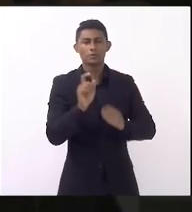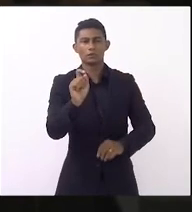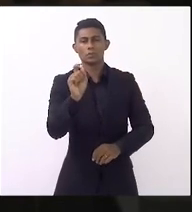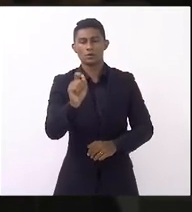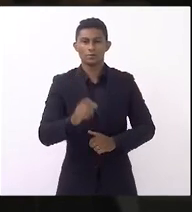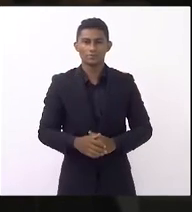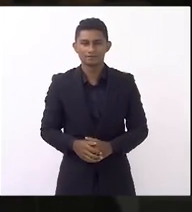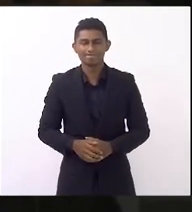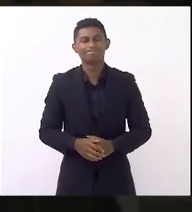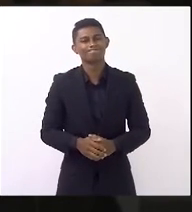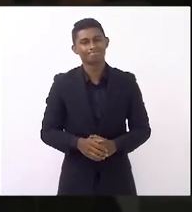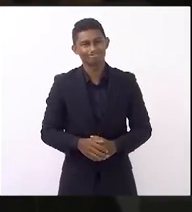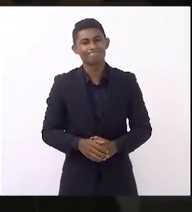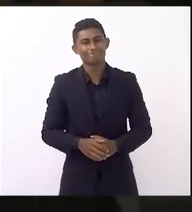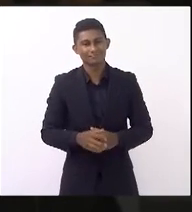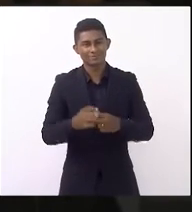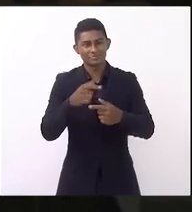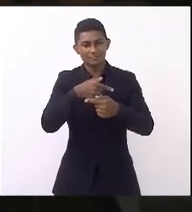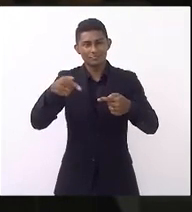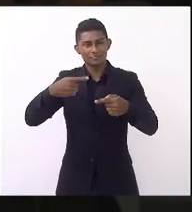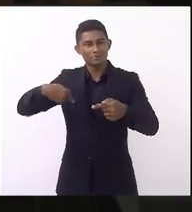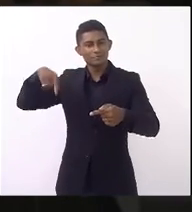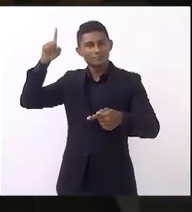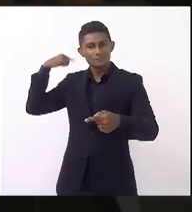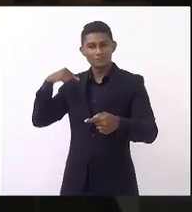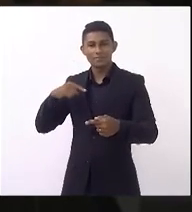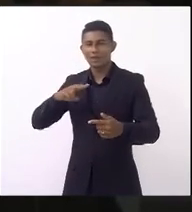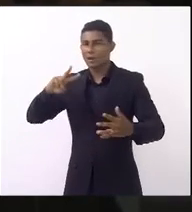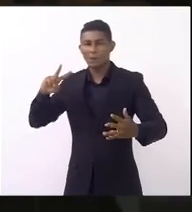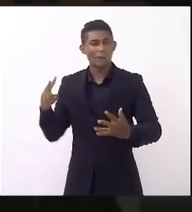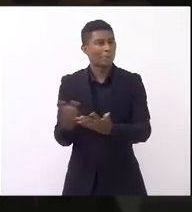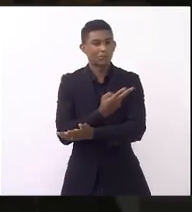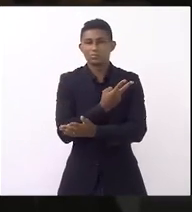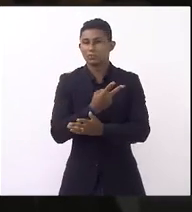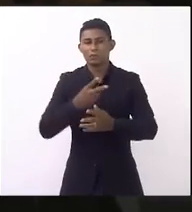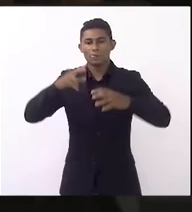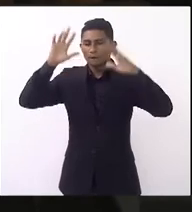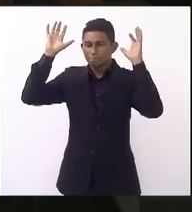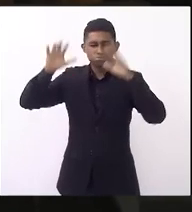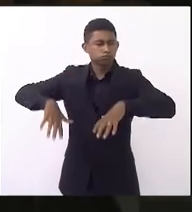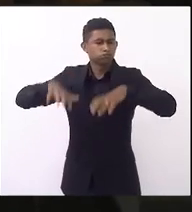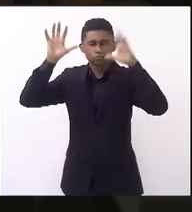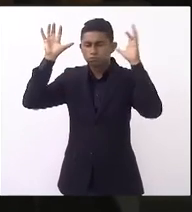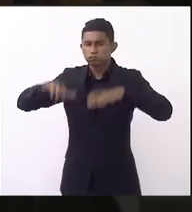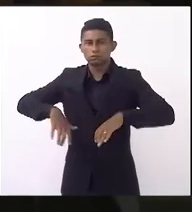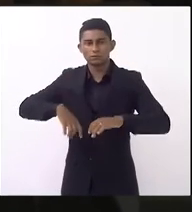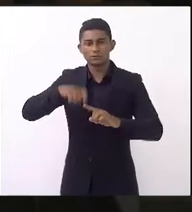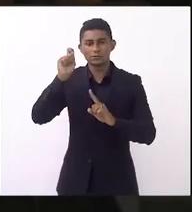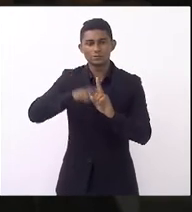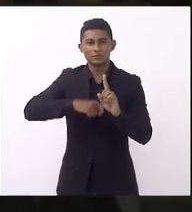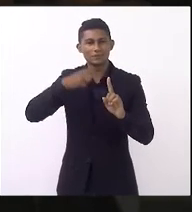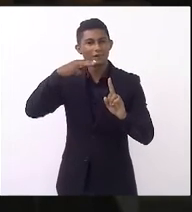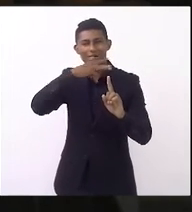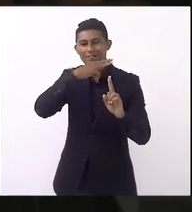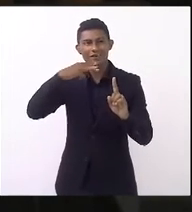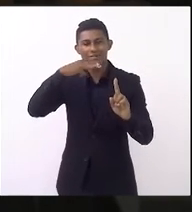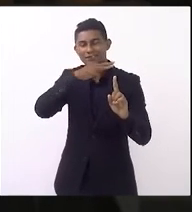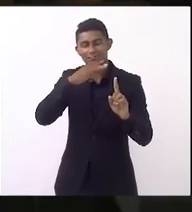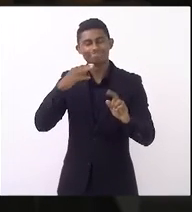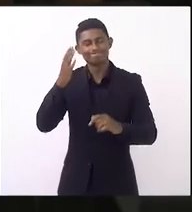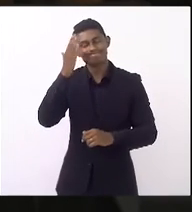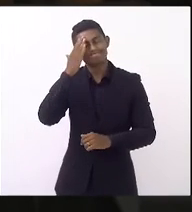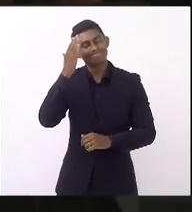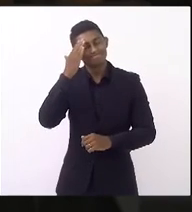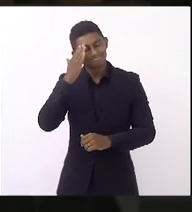à tragédia da última semana, né? Que são das águas de março. As águas